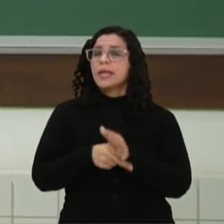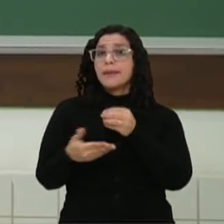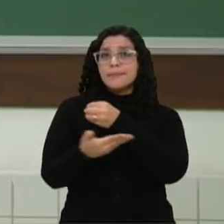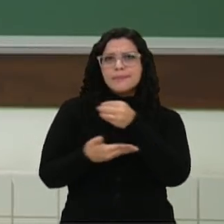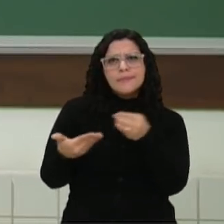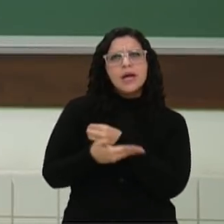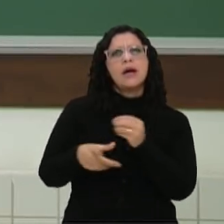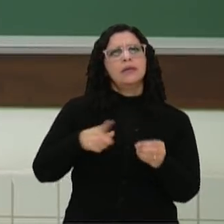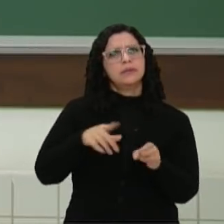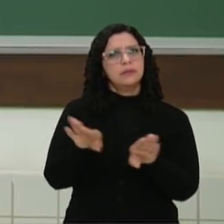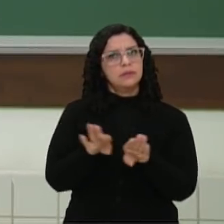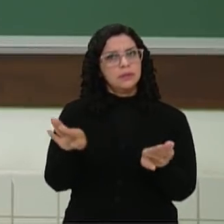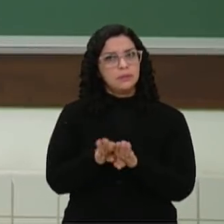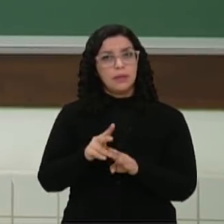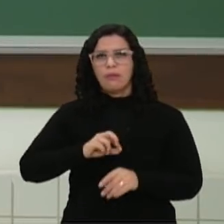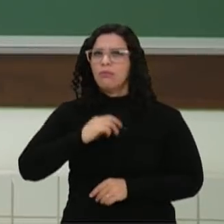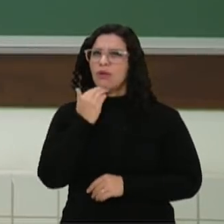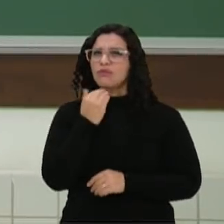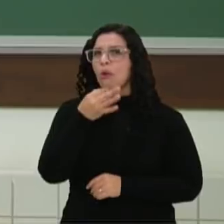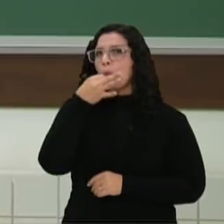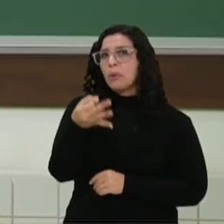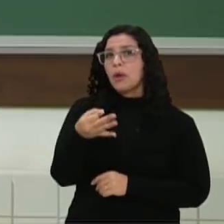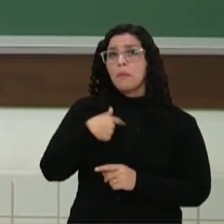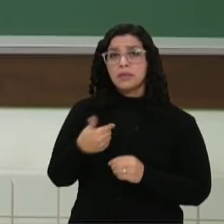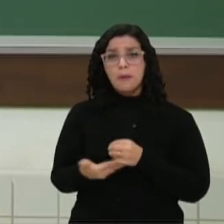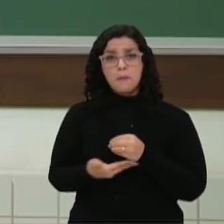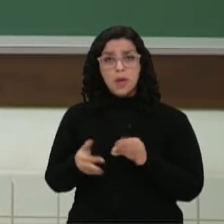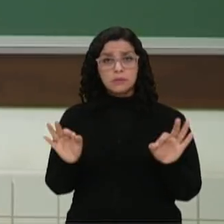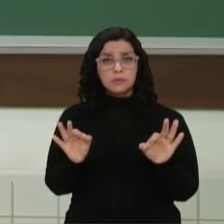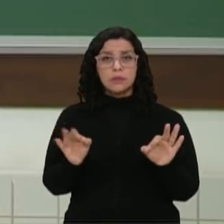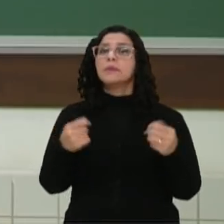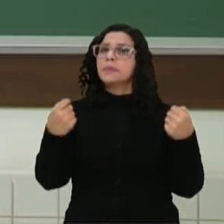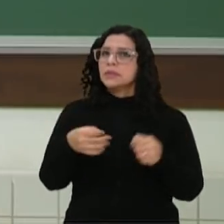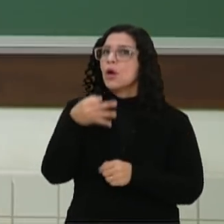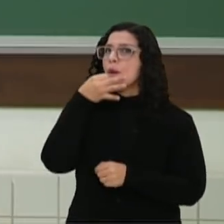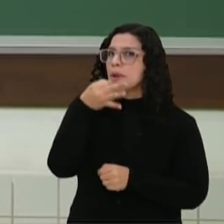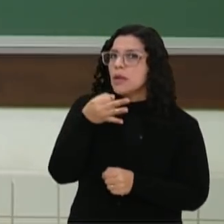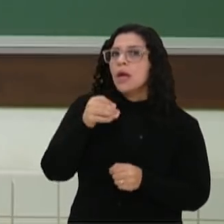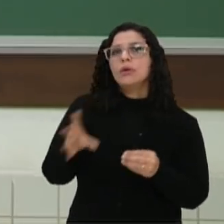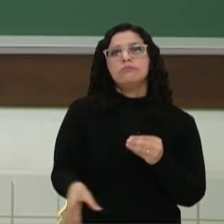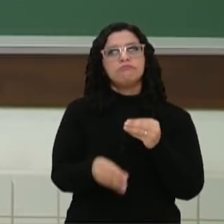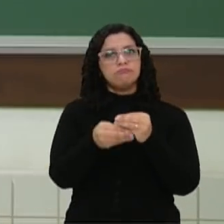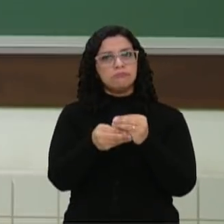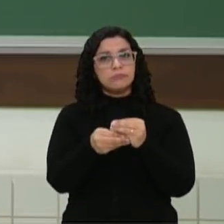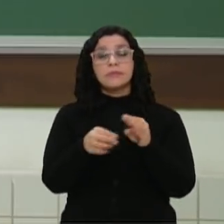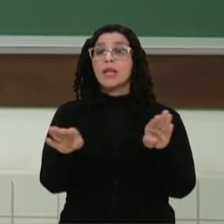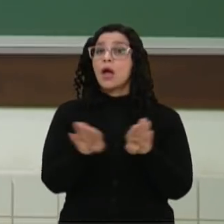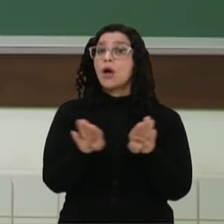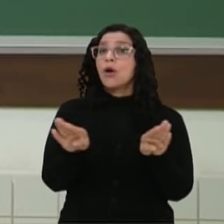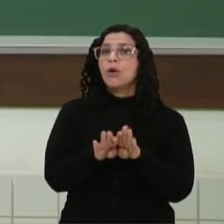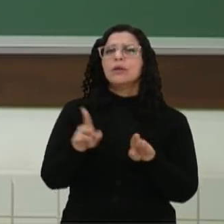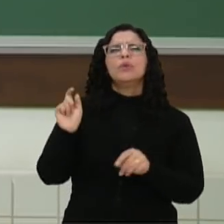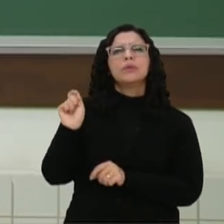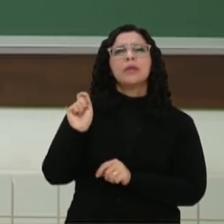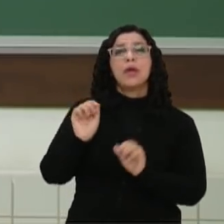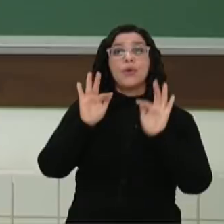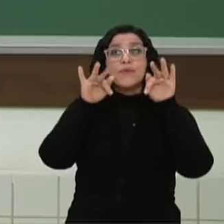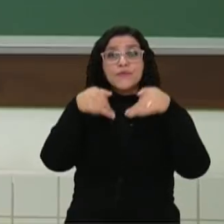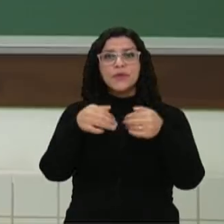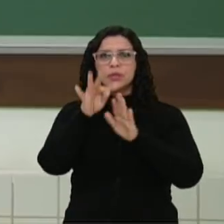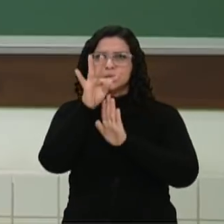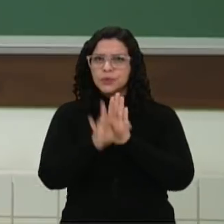fundamentados. Não basta dizer a opinião sem fundamentá-la. E, por fim, a conclusão de um texto, de uma